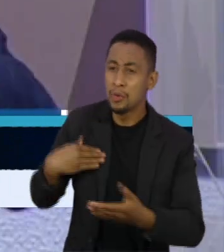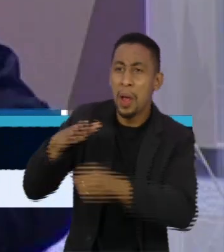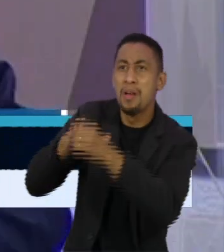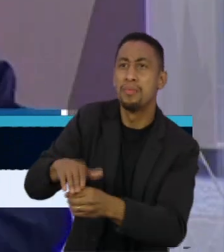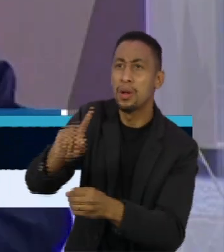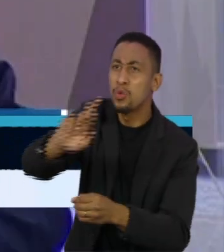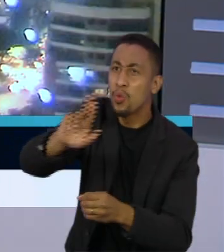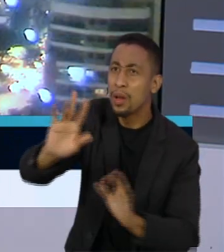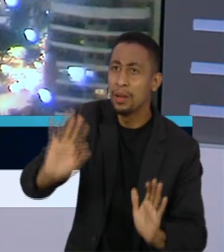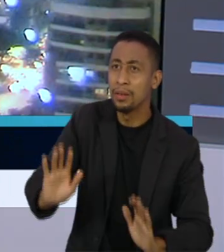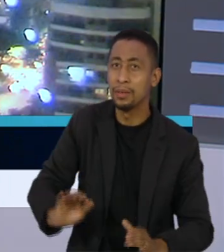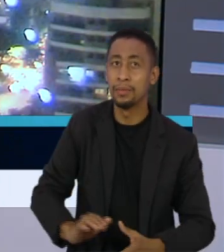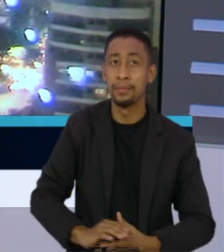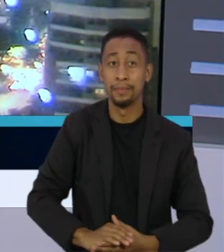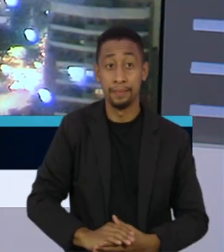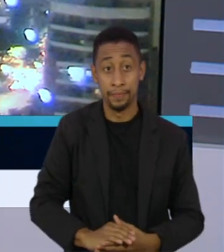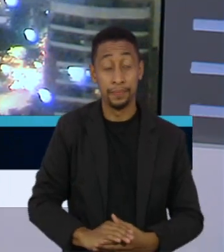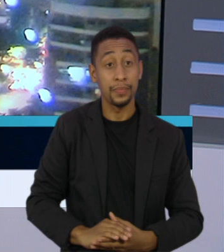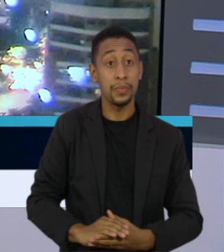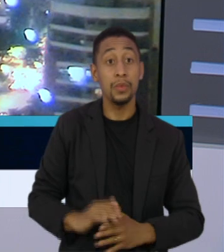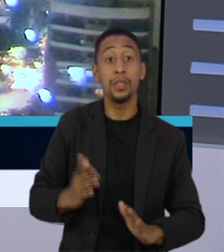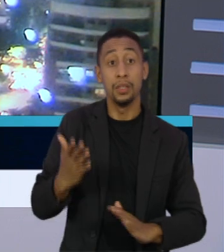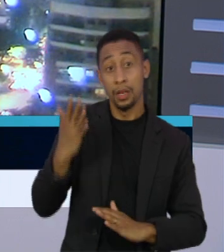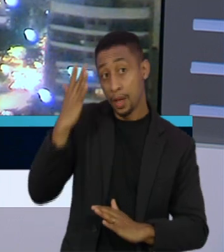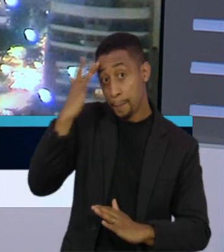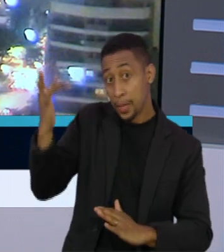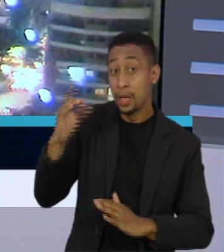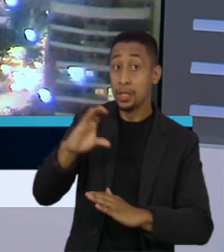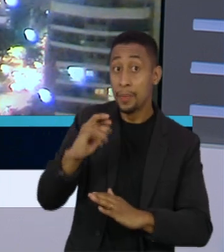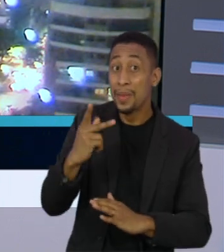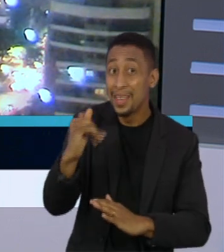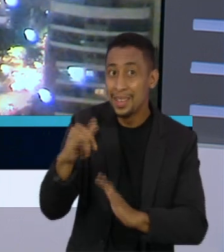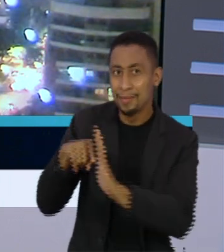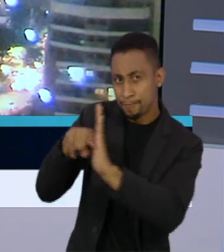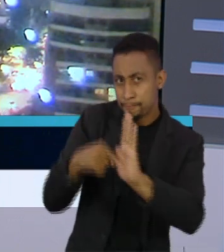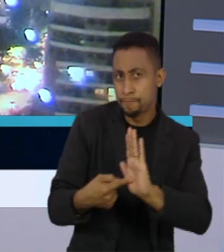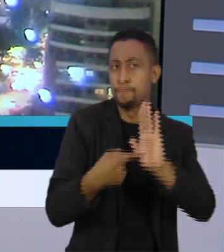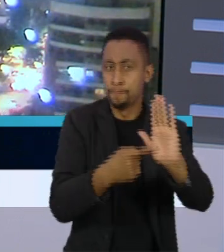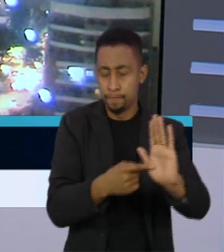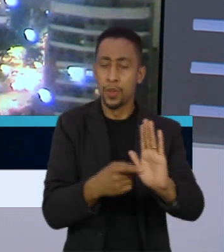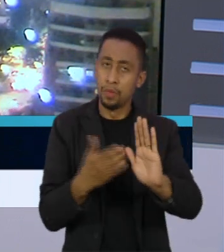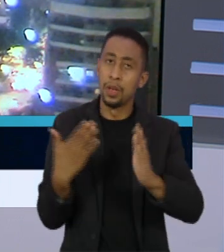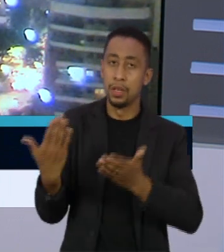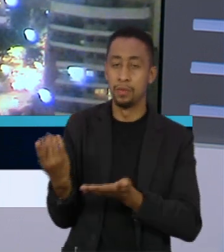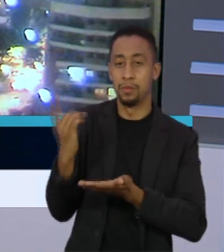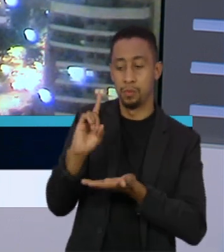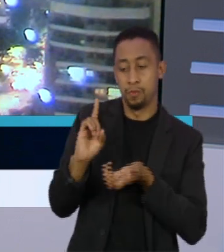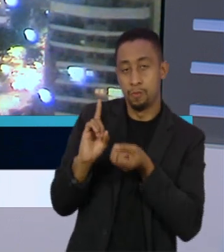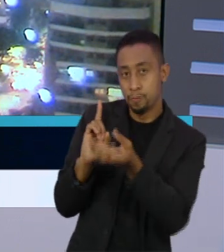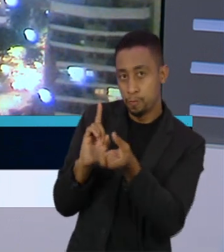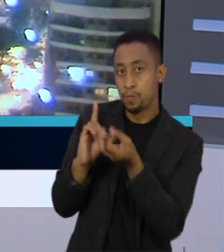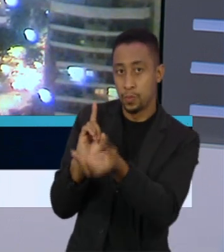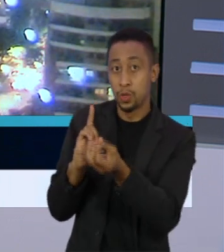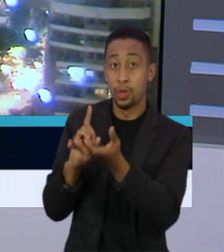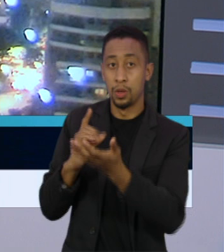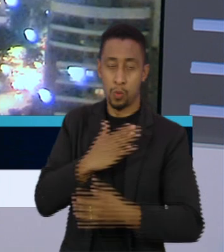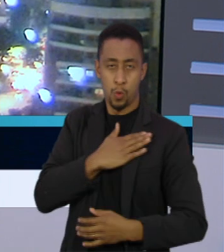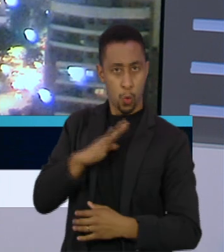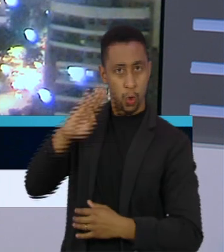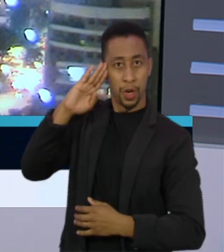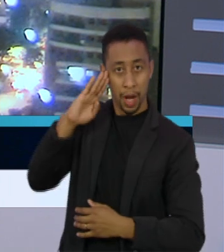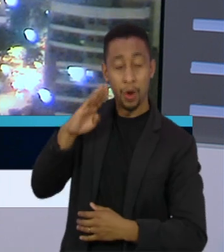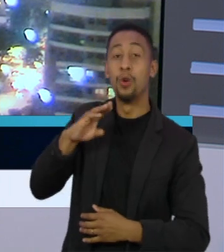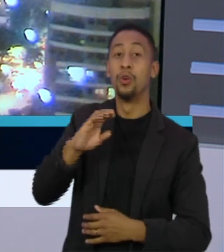de brasileiros. Amanhã, a CPI da pandemia vai interrogar o coronel Elcio Franco, ex-secretário executivo do Ministério da